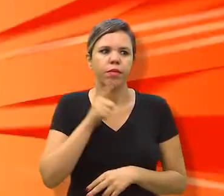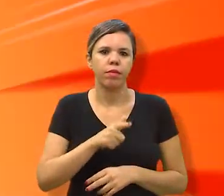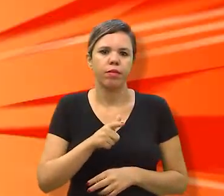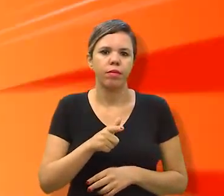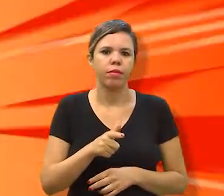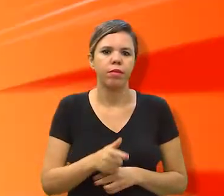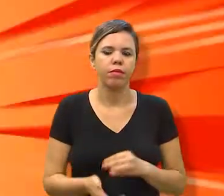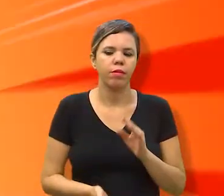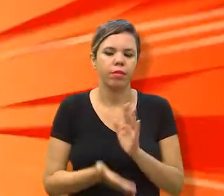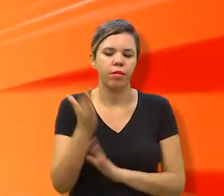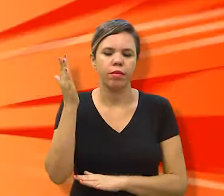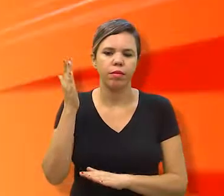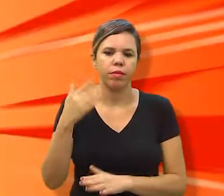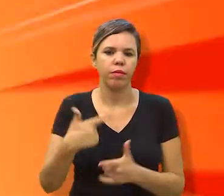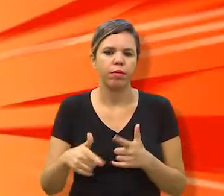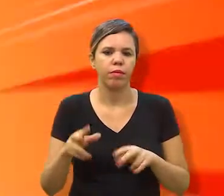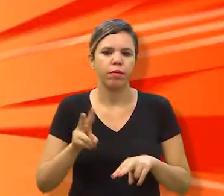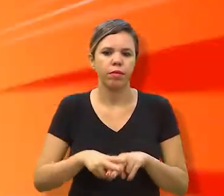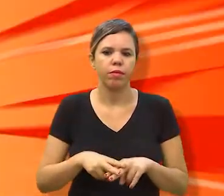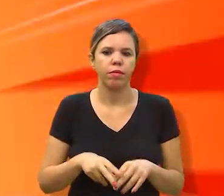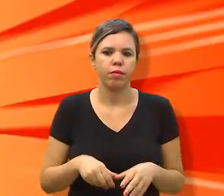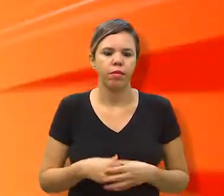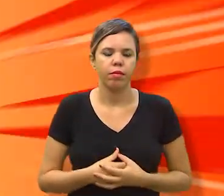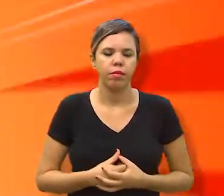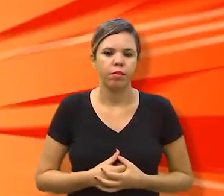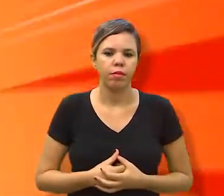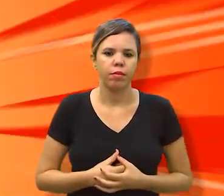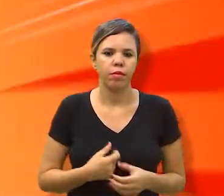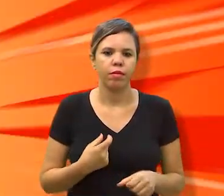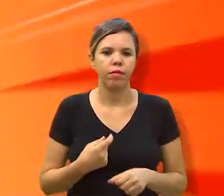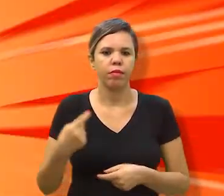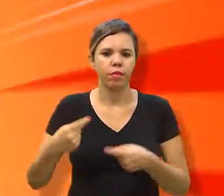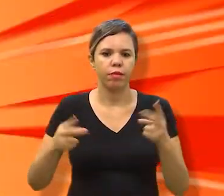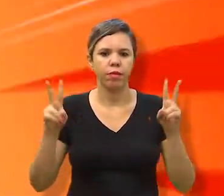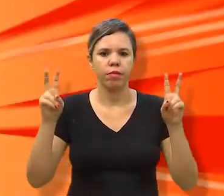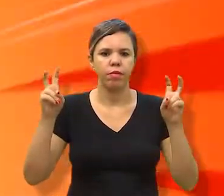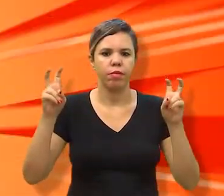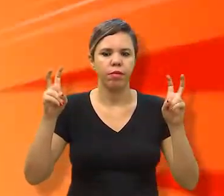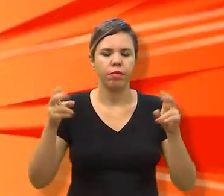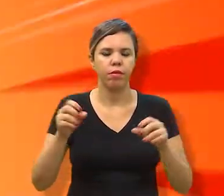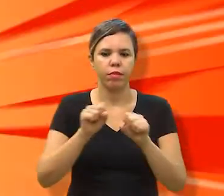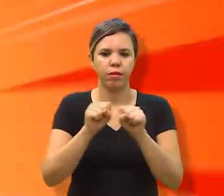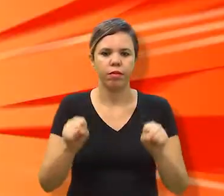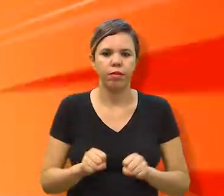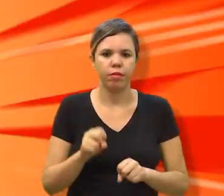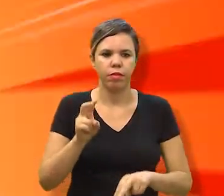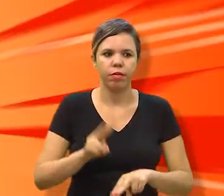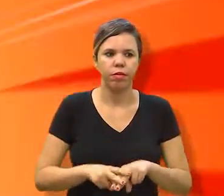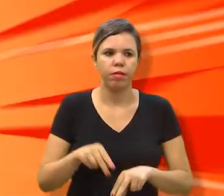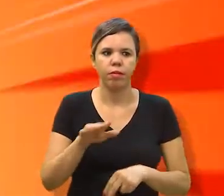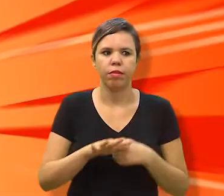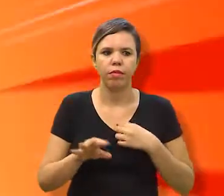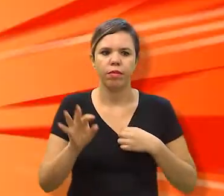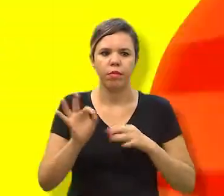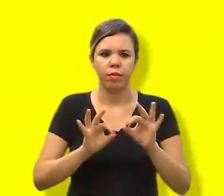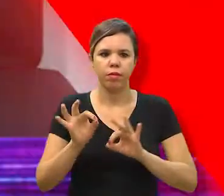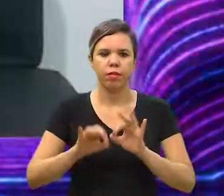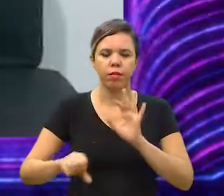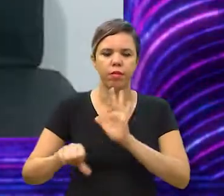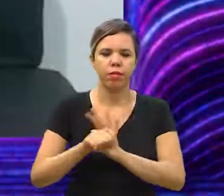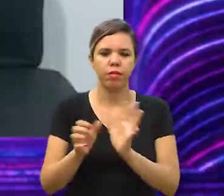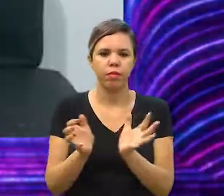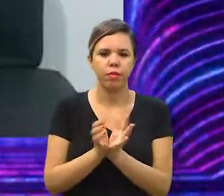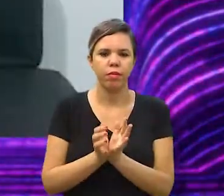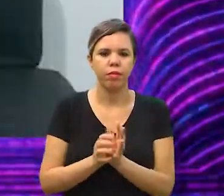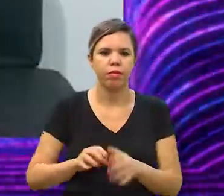conseguiu sair dessa situação. E aí eu discuto um pouco também sobre o sistema prisional, né, sobre organizações